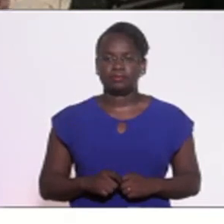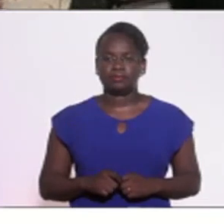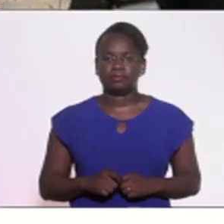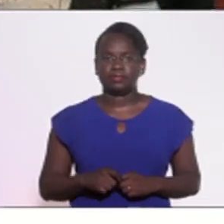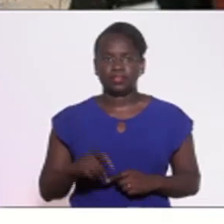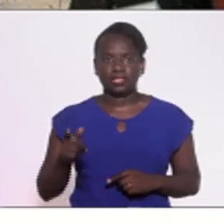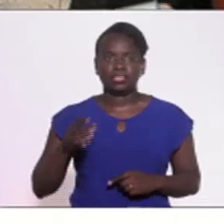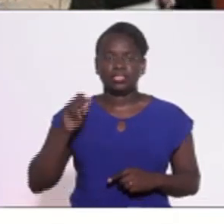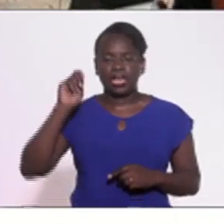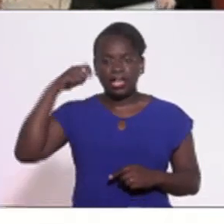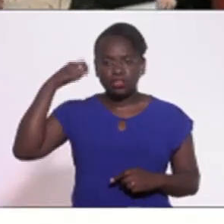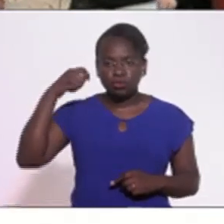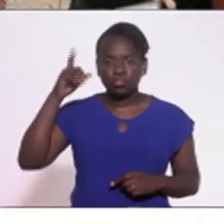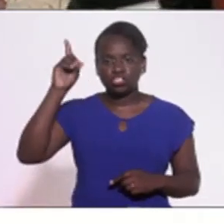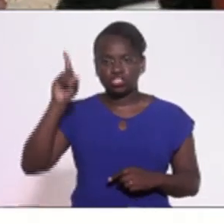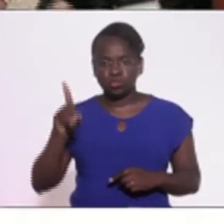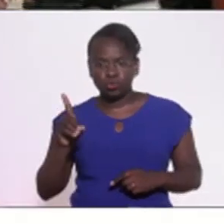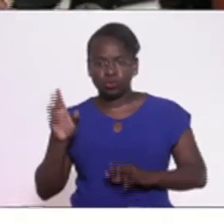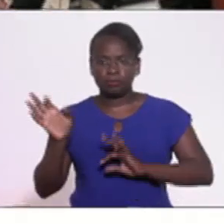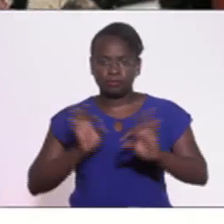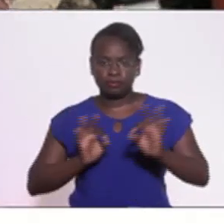ator, diretor, produtor